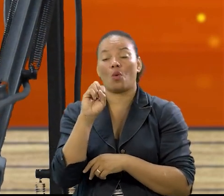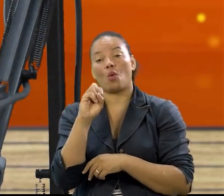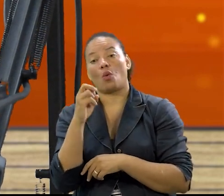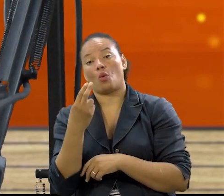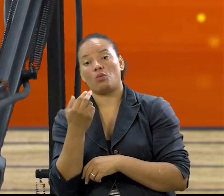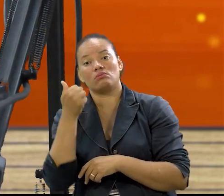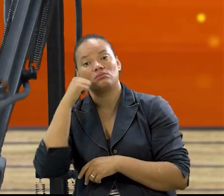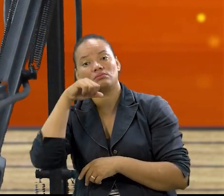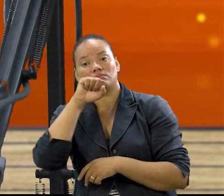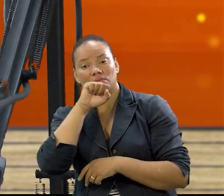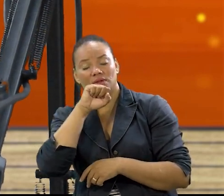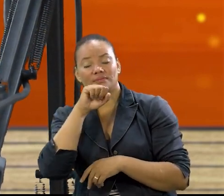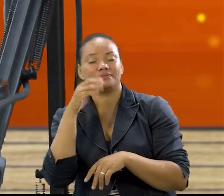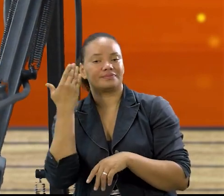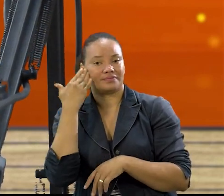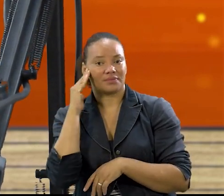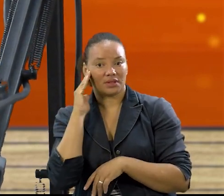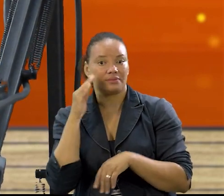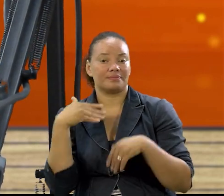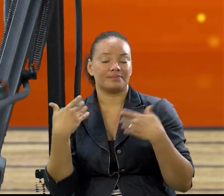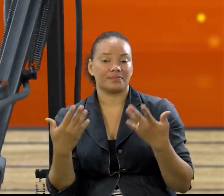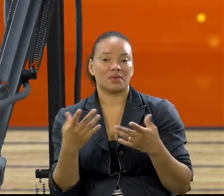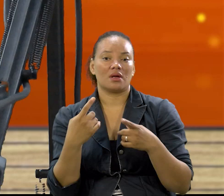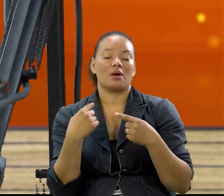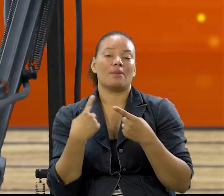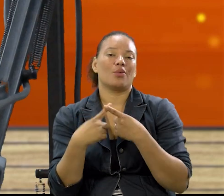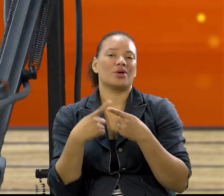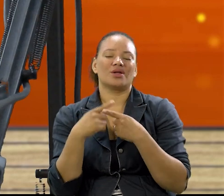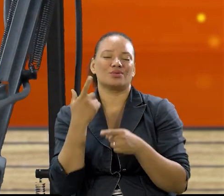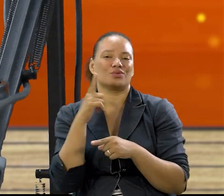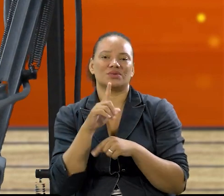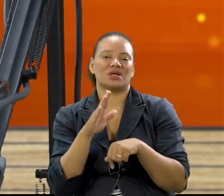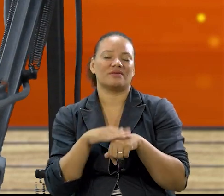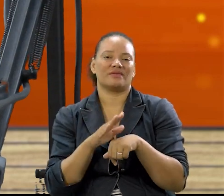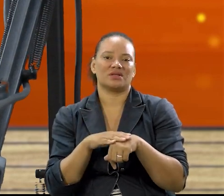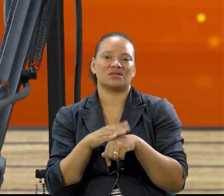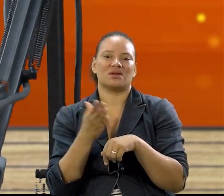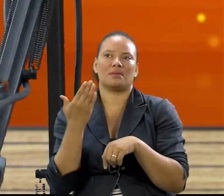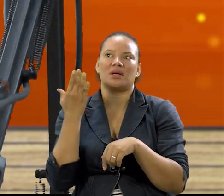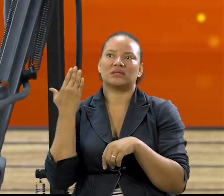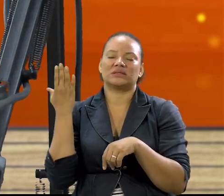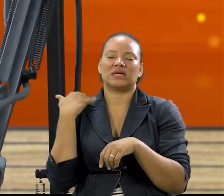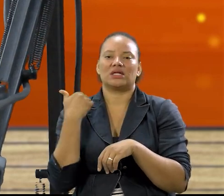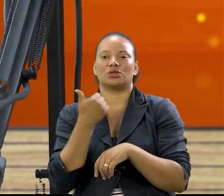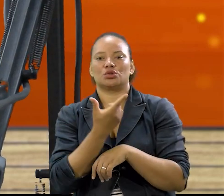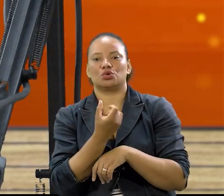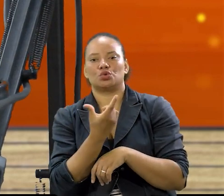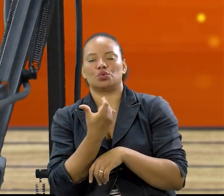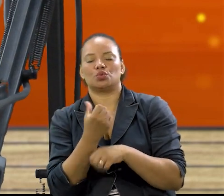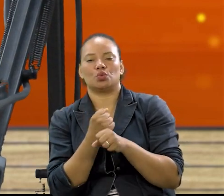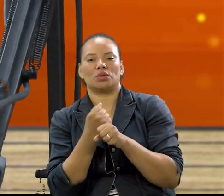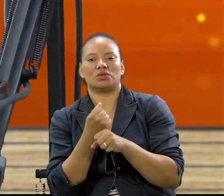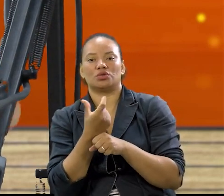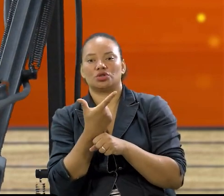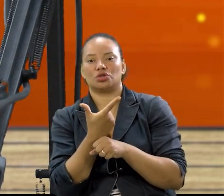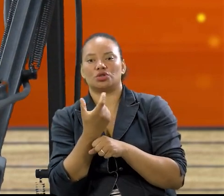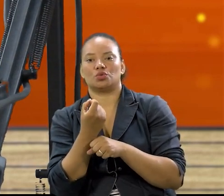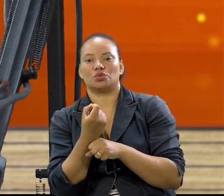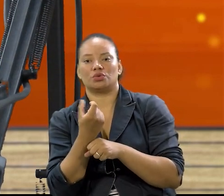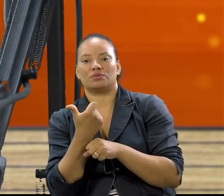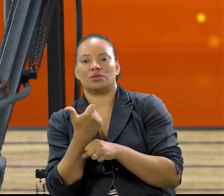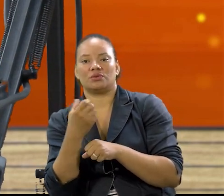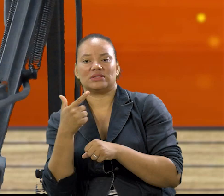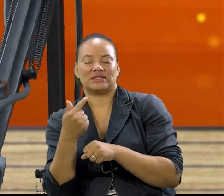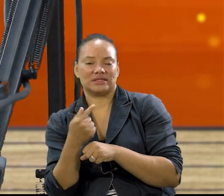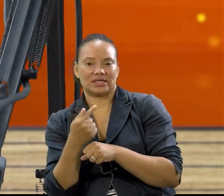atendiment ISO atendo isso né então porque não dá para eh antes até 2017 ia todo mundo